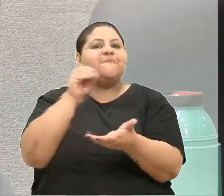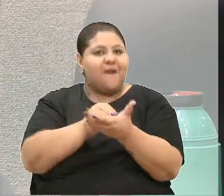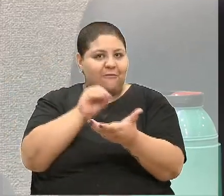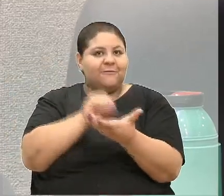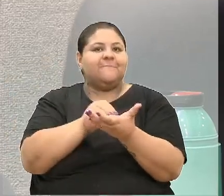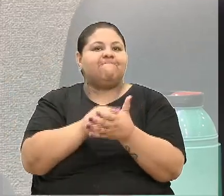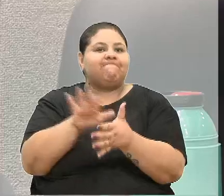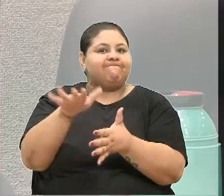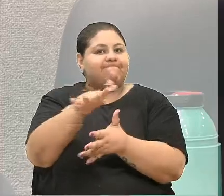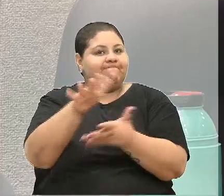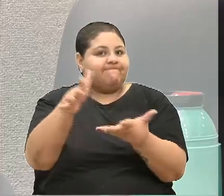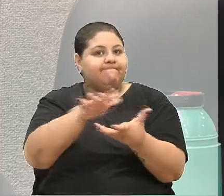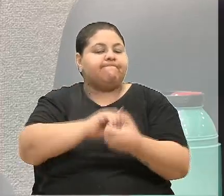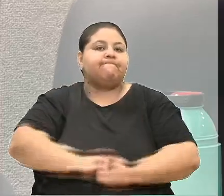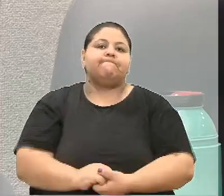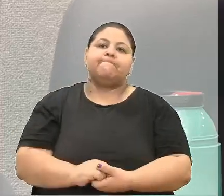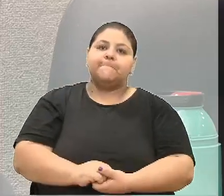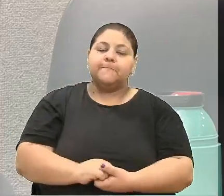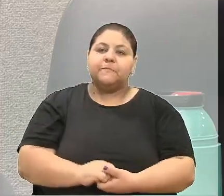Mais ou menos.